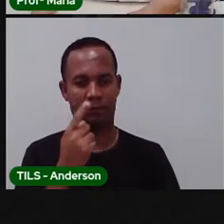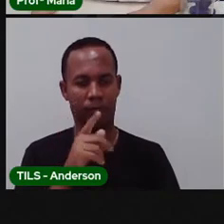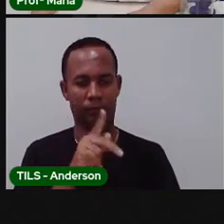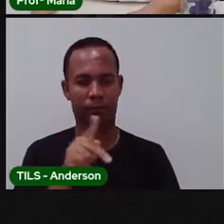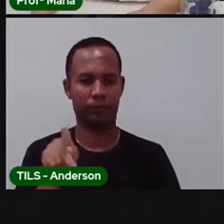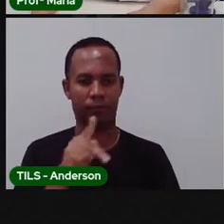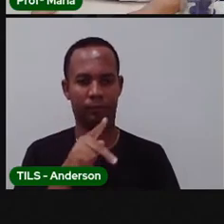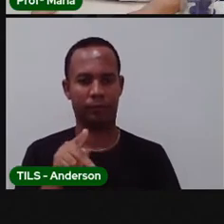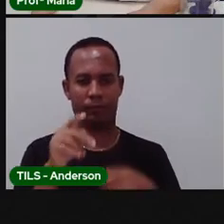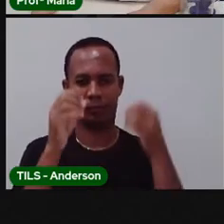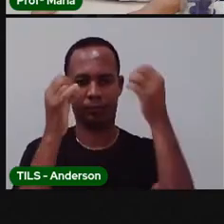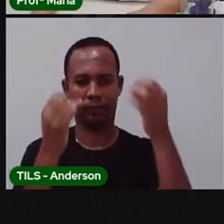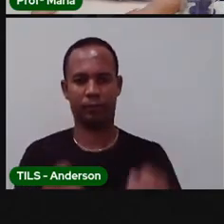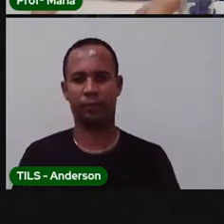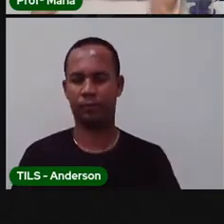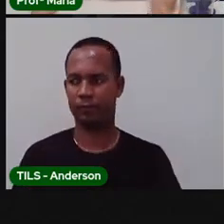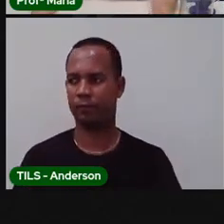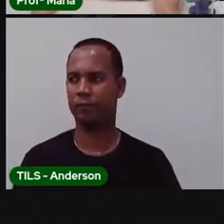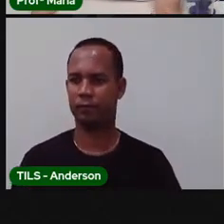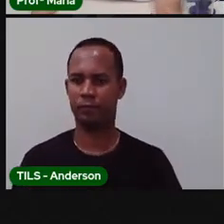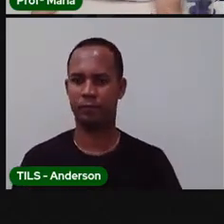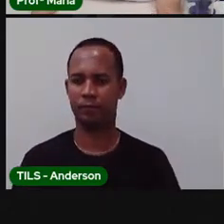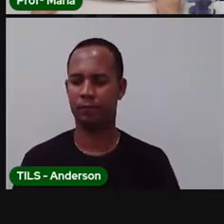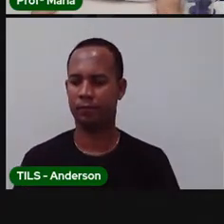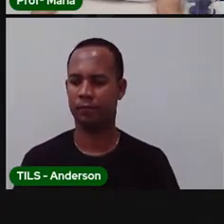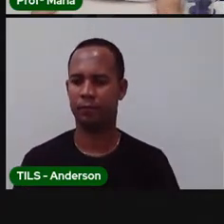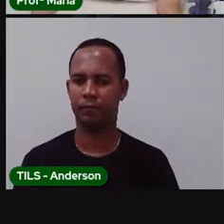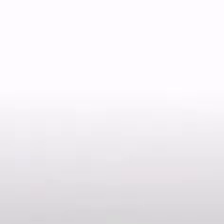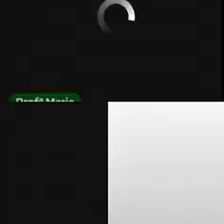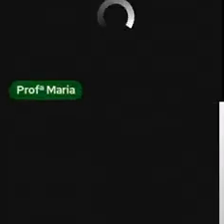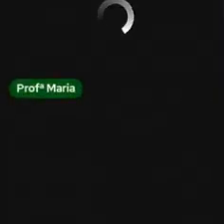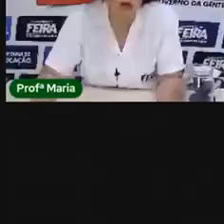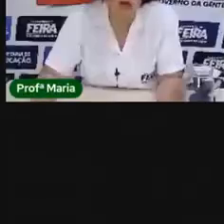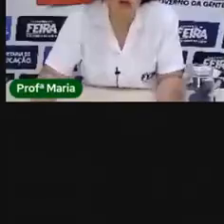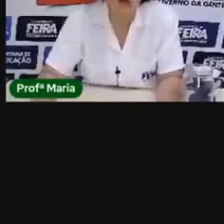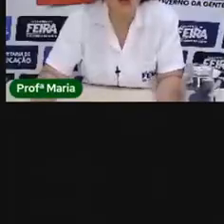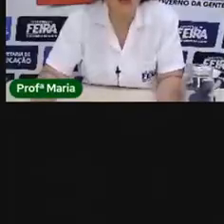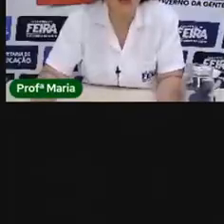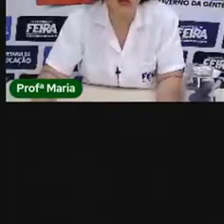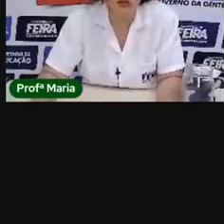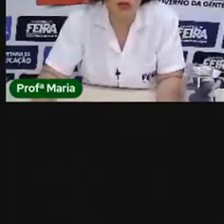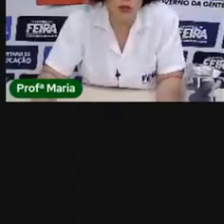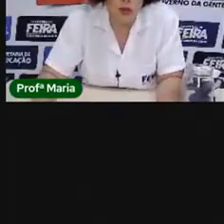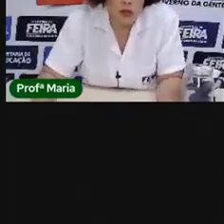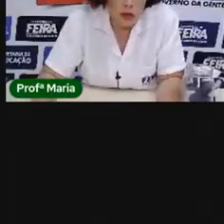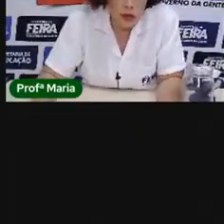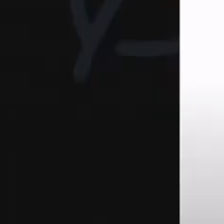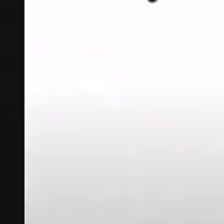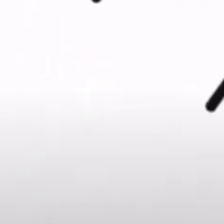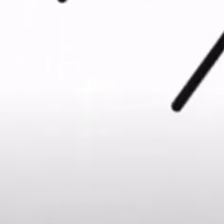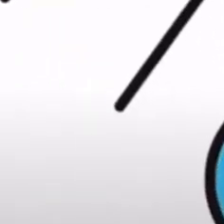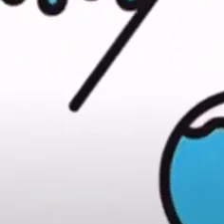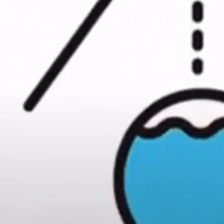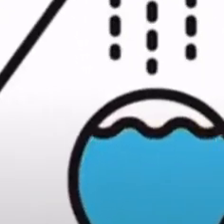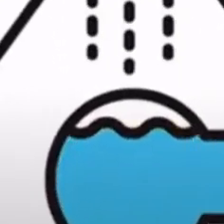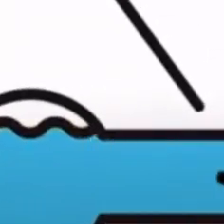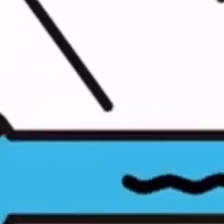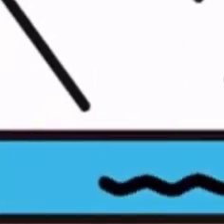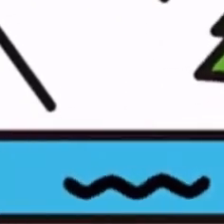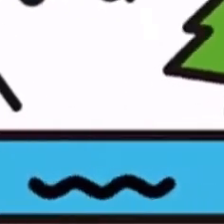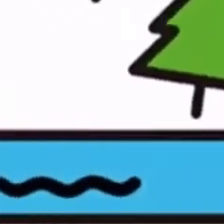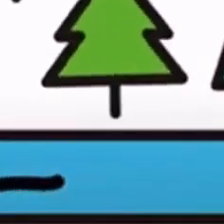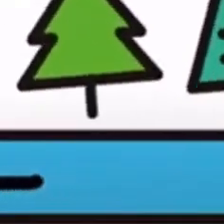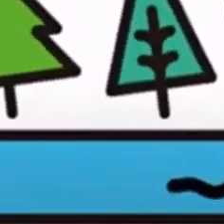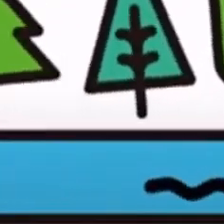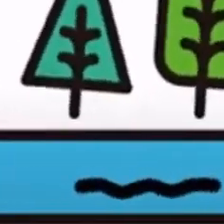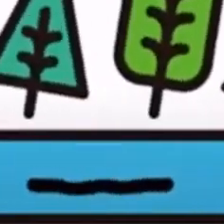prova vai passar, né? Vamos que vamos. Olá, pessoal. Hoje, a nossa aula vai falar sobre